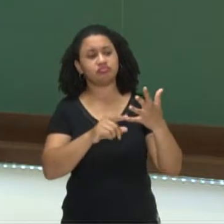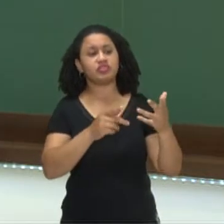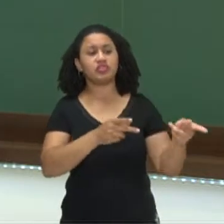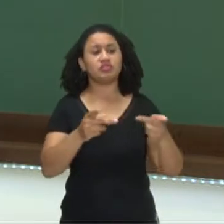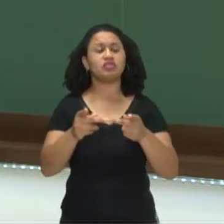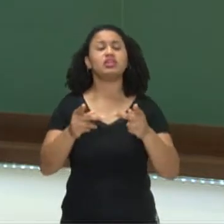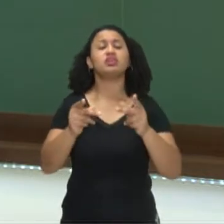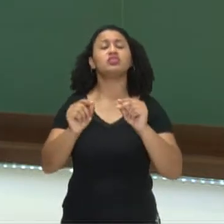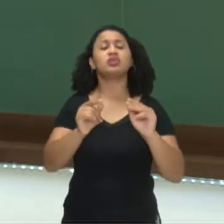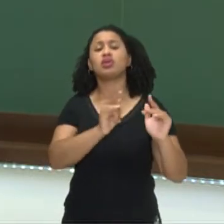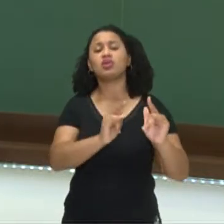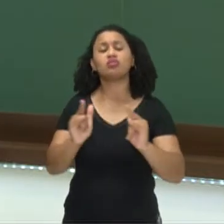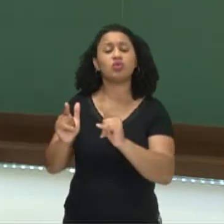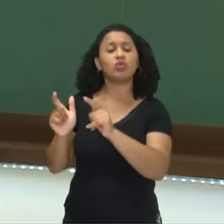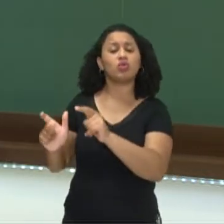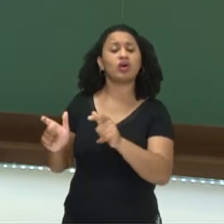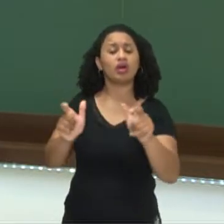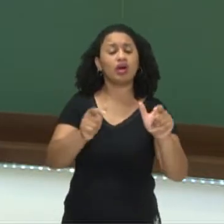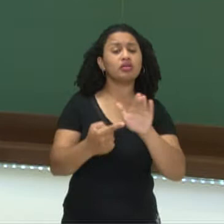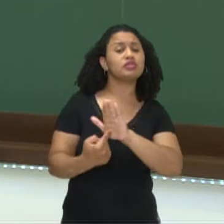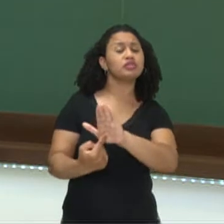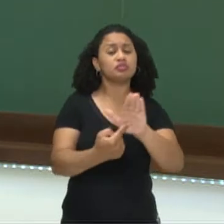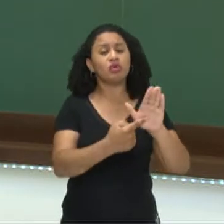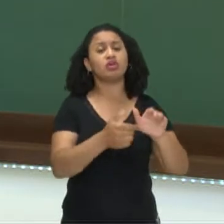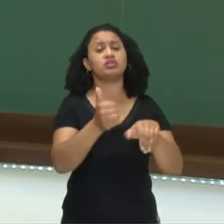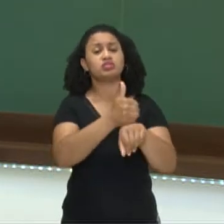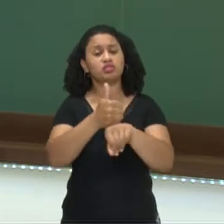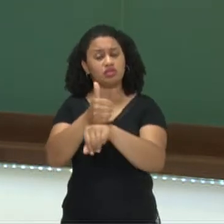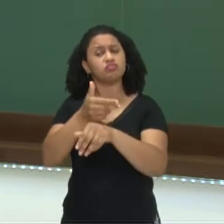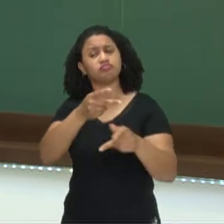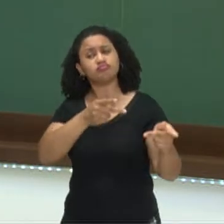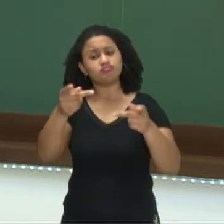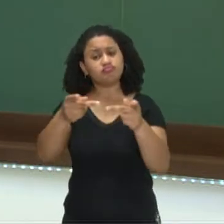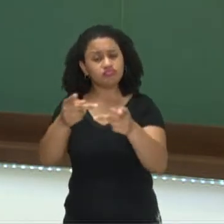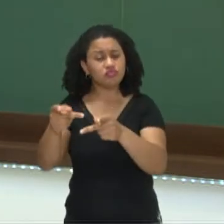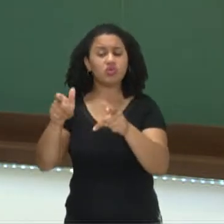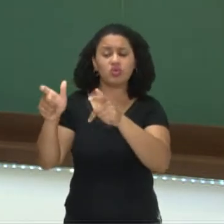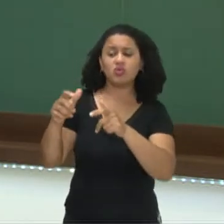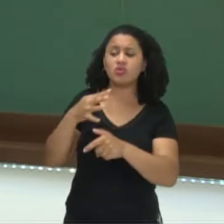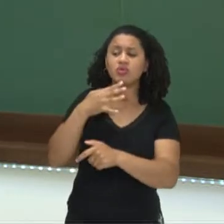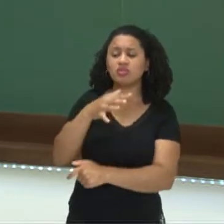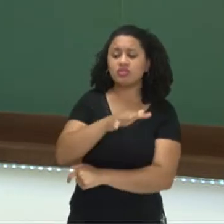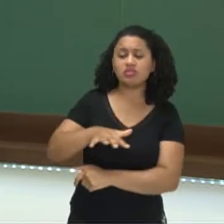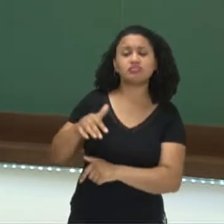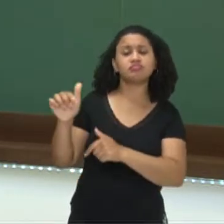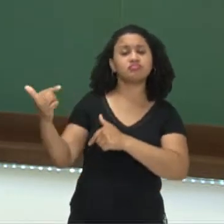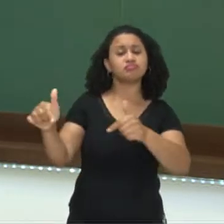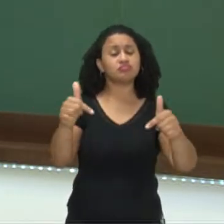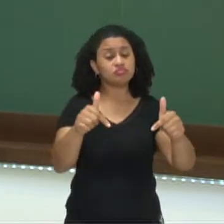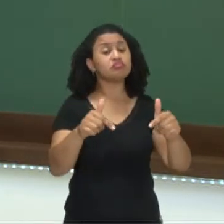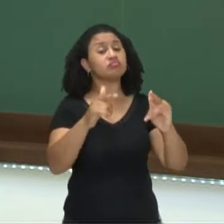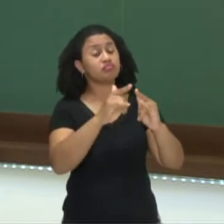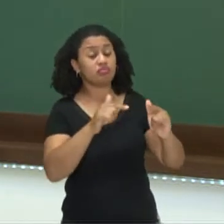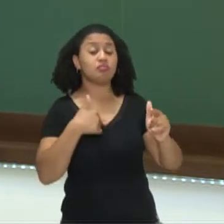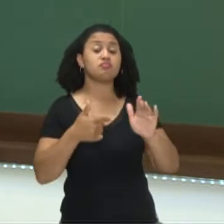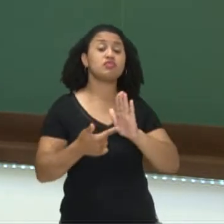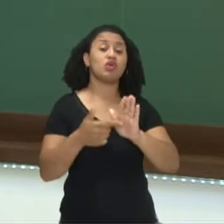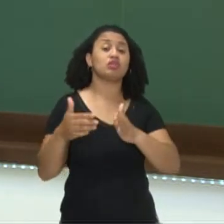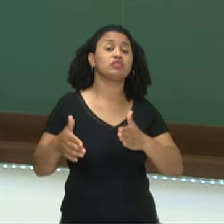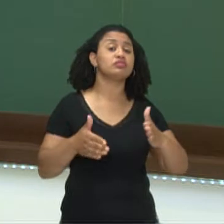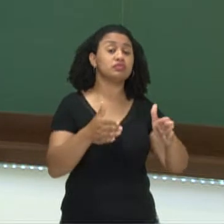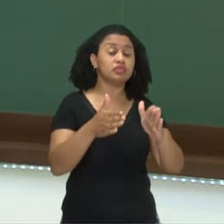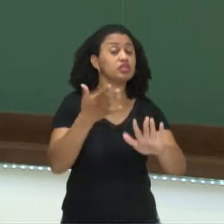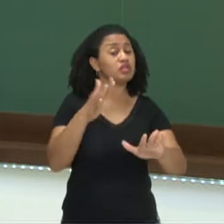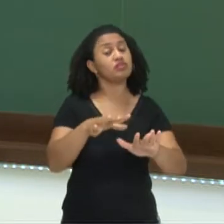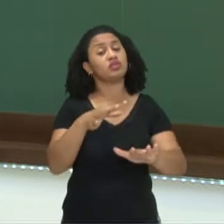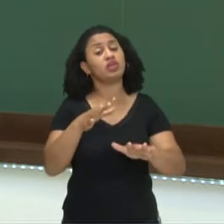de profissões. Ao longo do tempo, vá visitando feiras, vá conhecendo o mercado de trabalho, essas feiras vão te indicar caminhos. Pode te